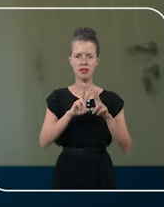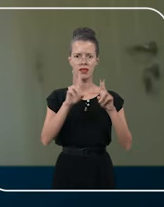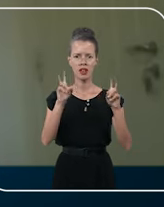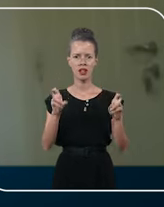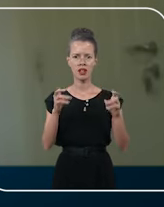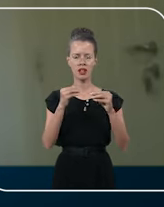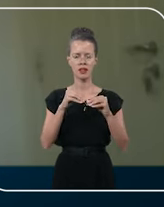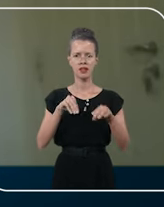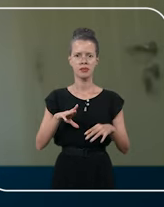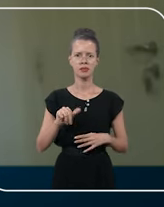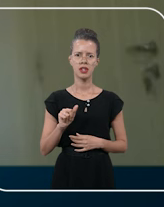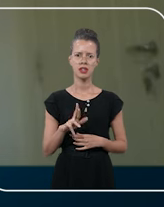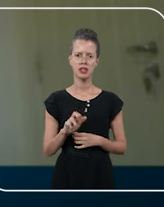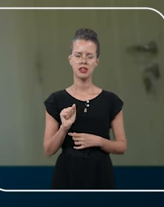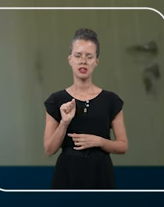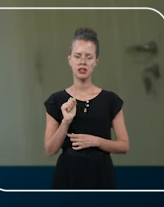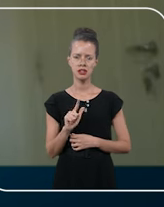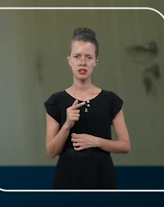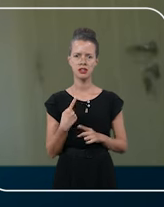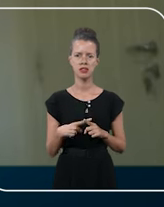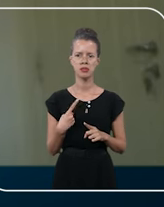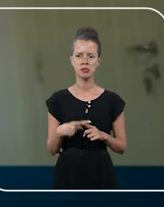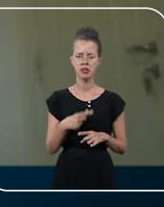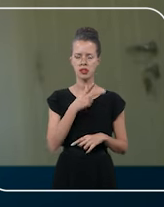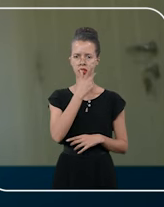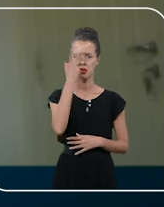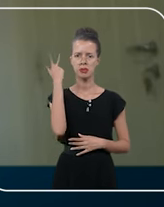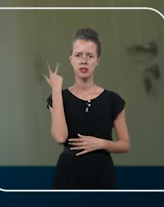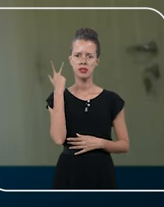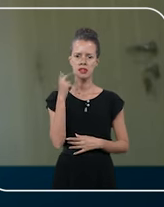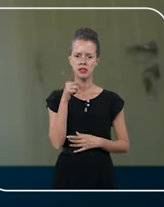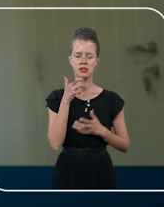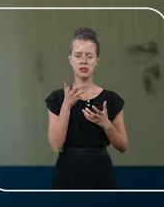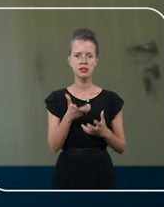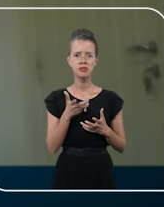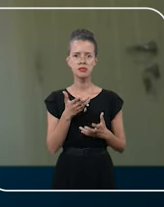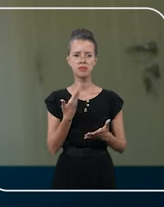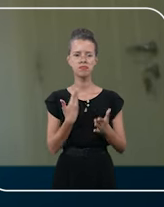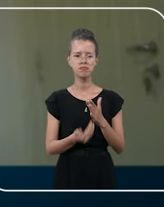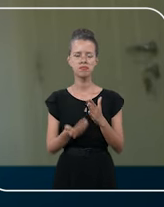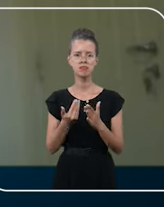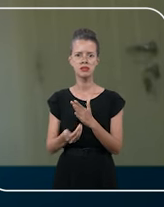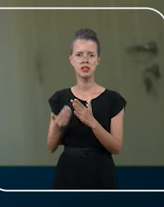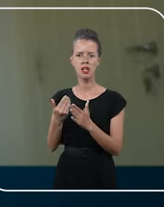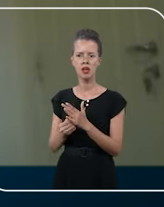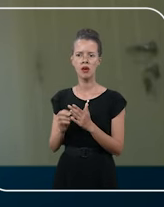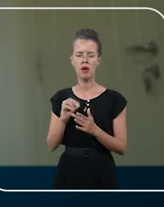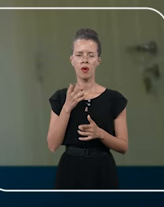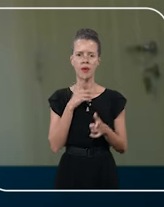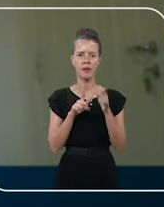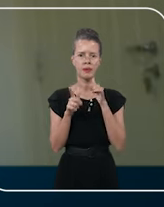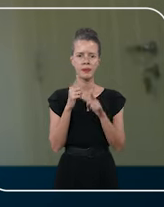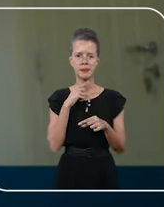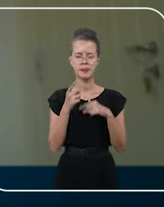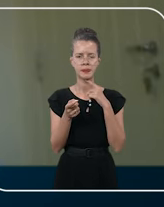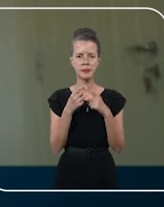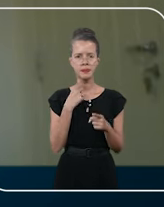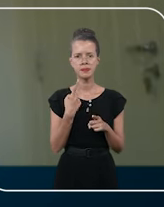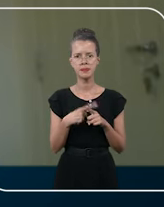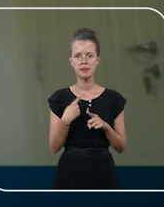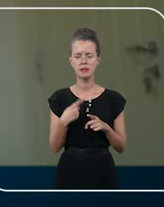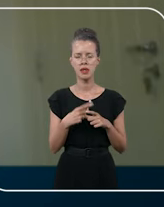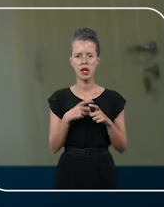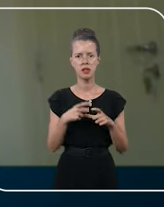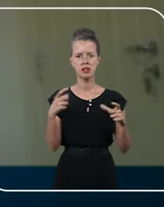materiais, sobre o que a pessoa ela perdeu ou deixou de ganhar, Porque em muitos casos, quando a gente